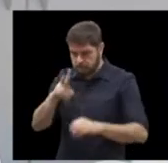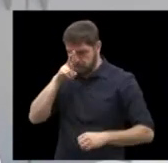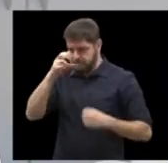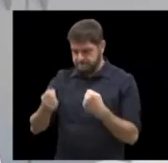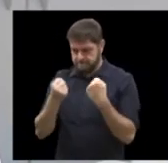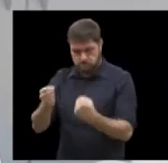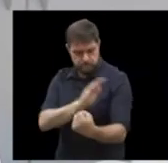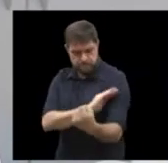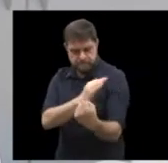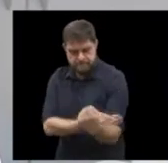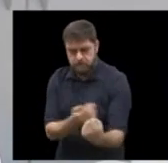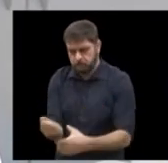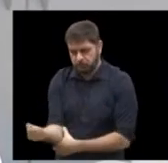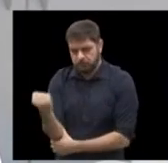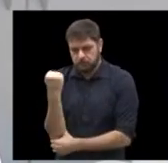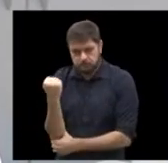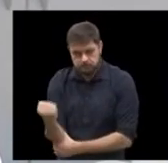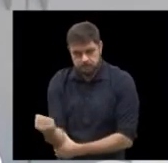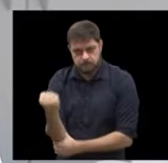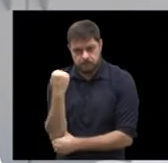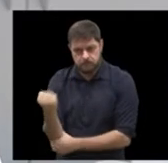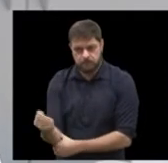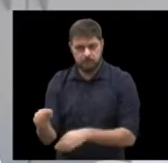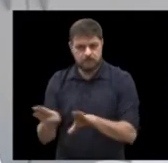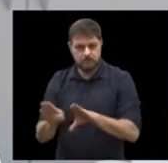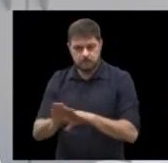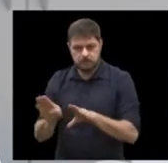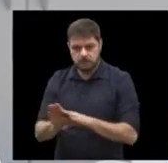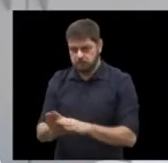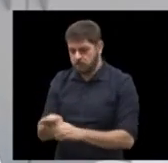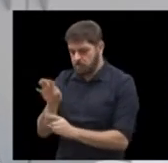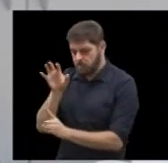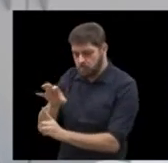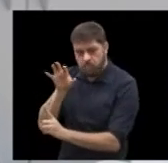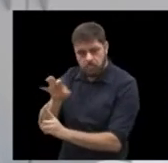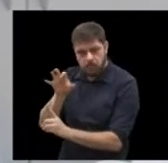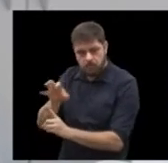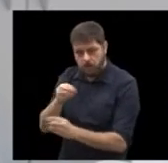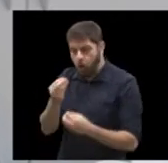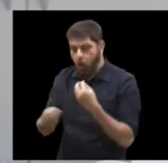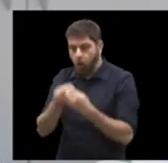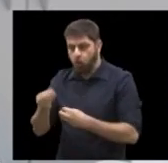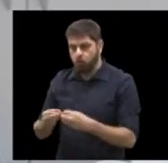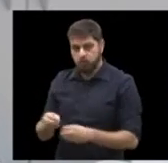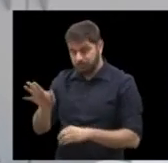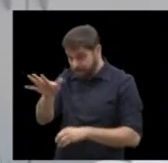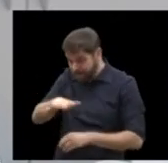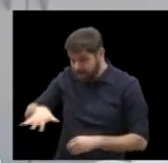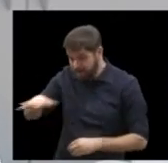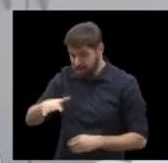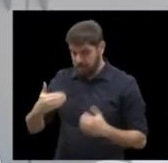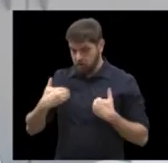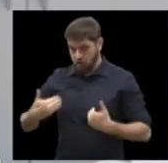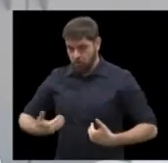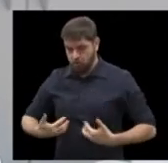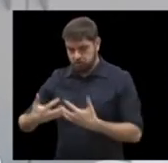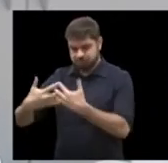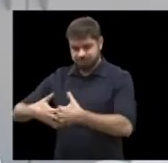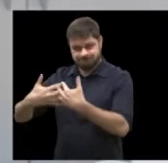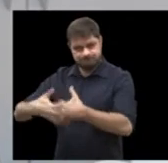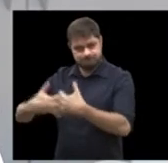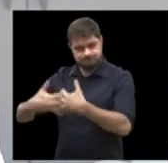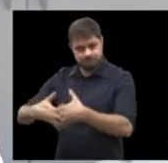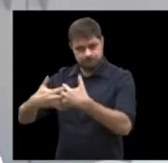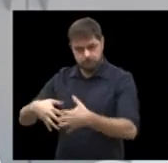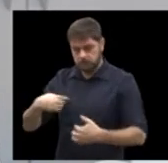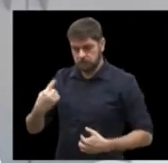fortalecimento muscular e estímulo de toda a parte motora dele no que diz respeito à reeducação funcional.